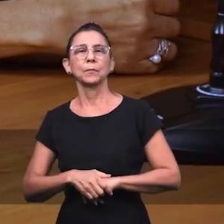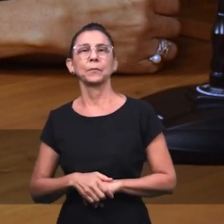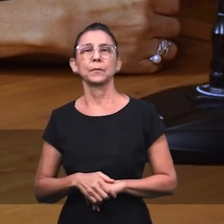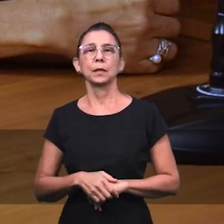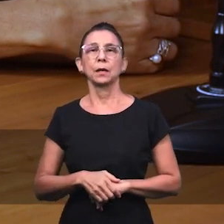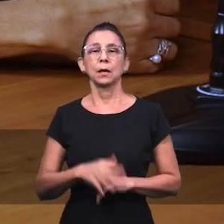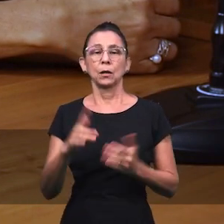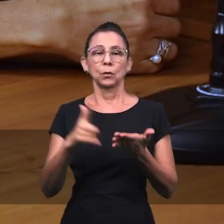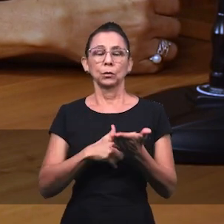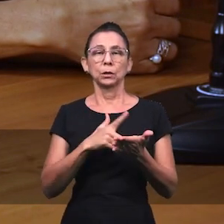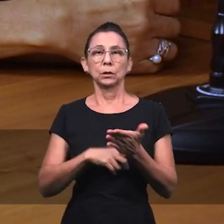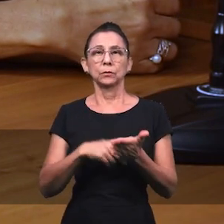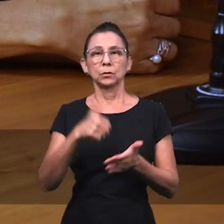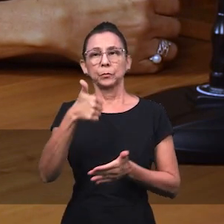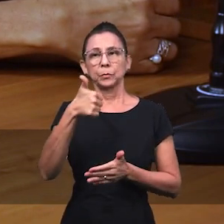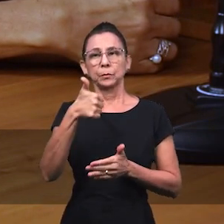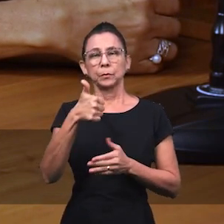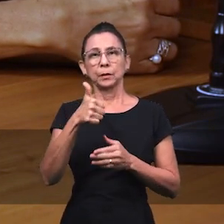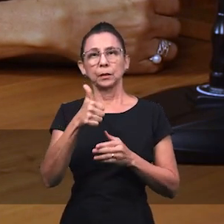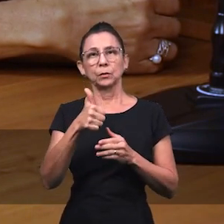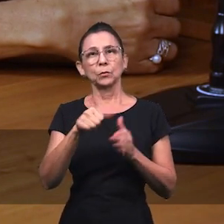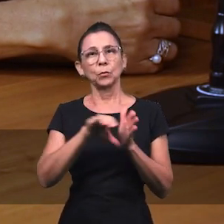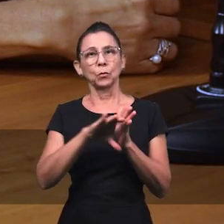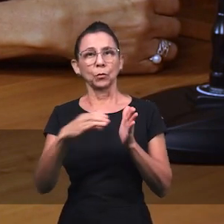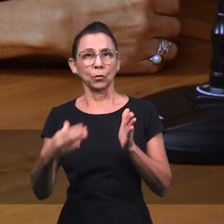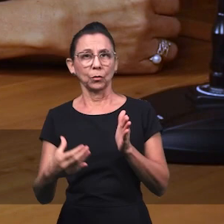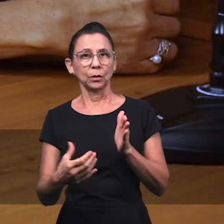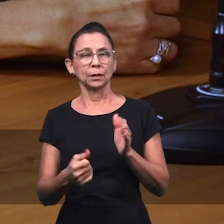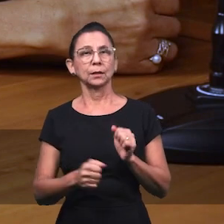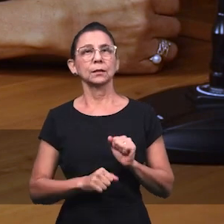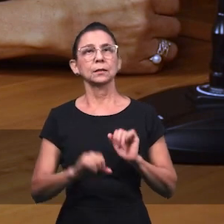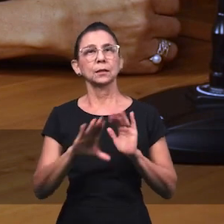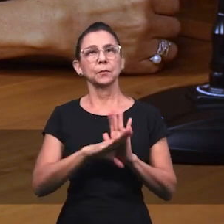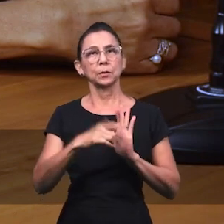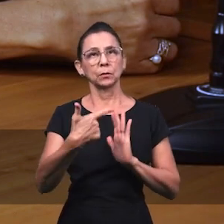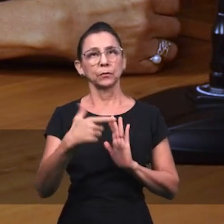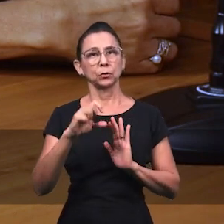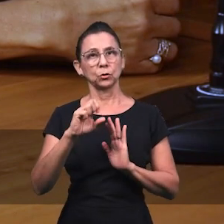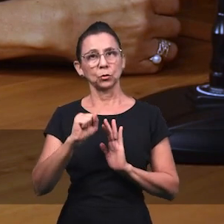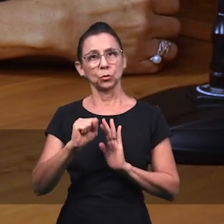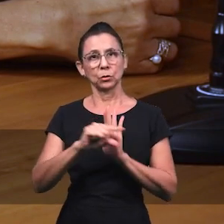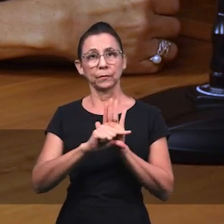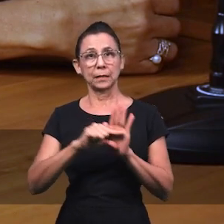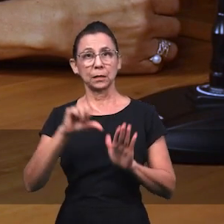1 Crônicas, capítulo 28, versículo